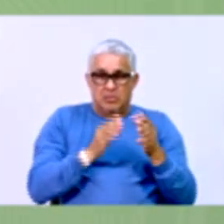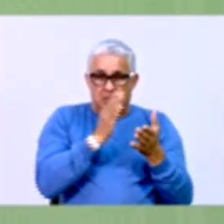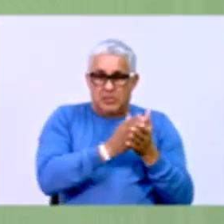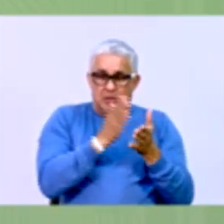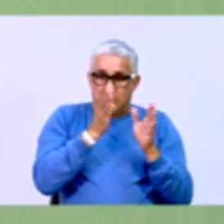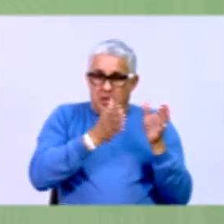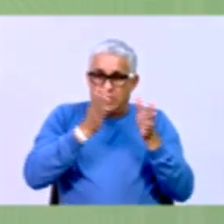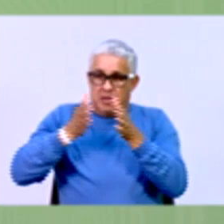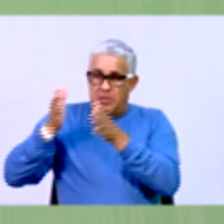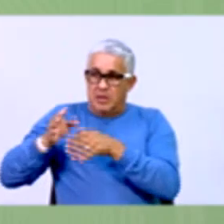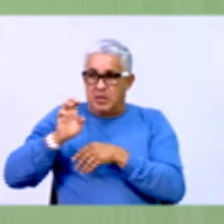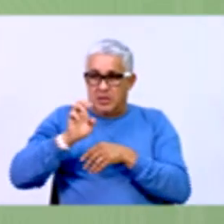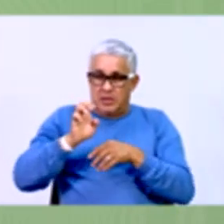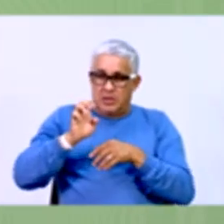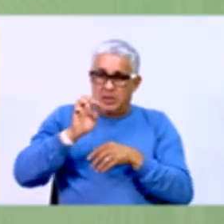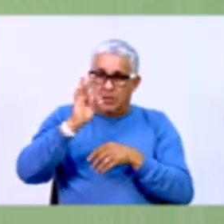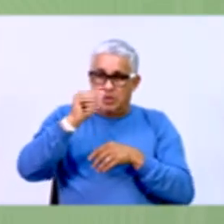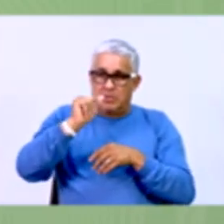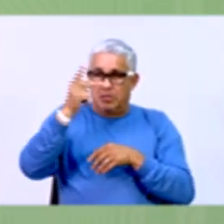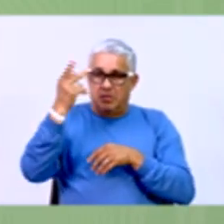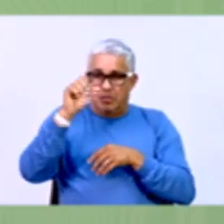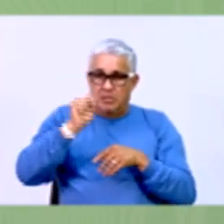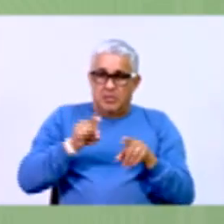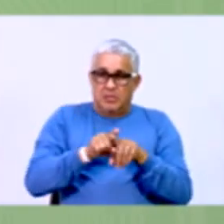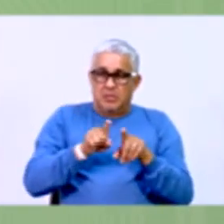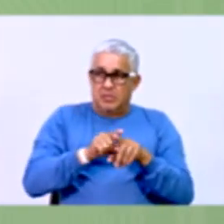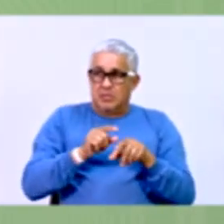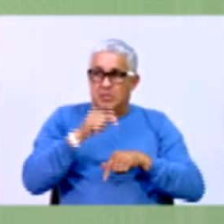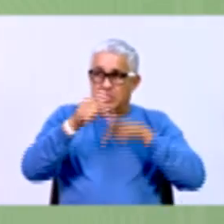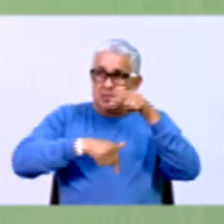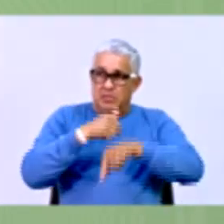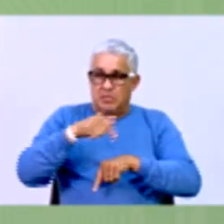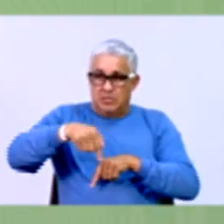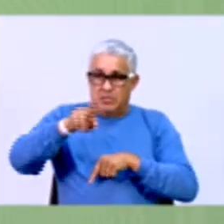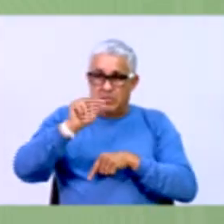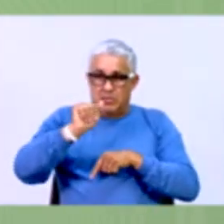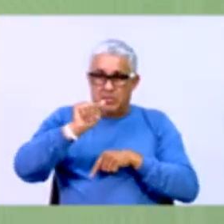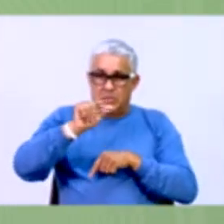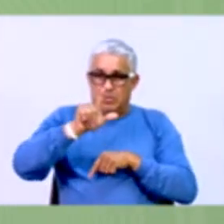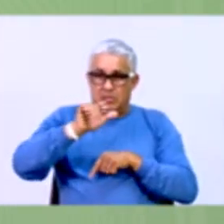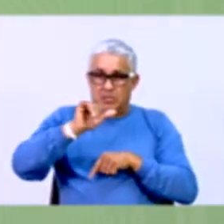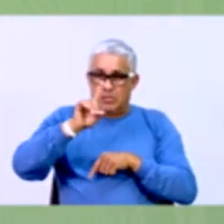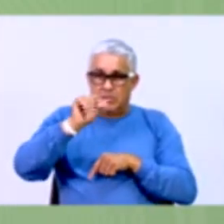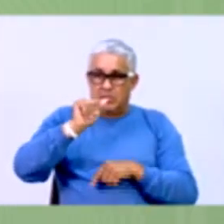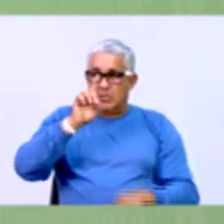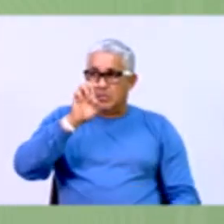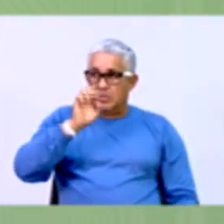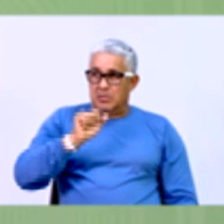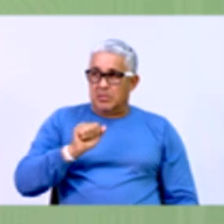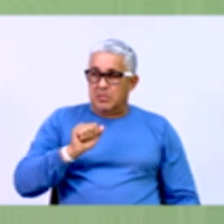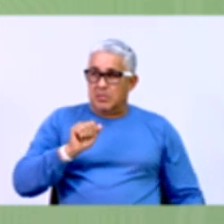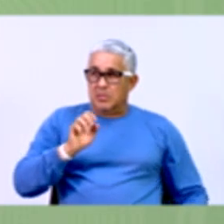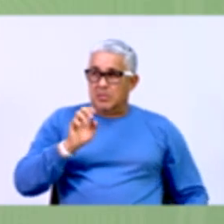etapas para a construção de um serviço de qualidade. E que a gente falou, né? Do escopo,